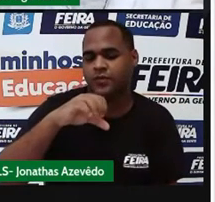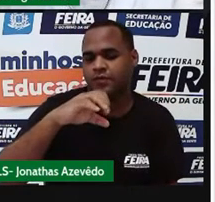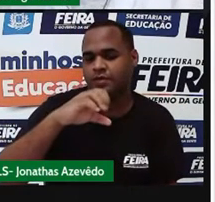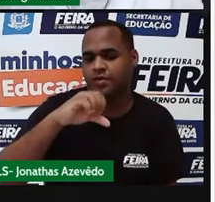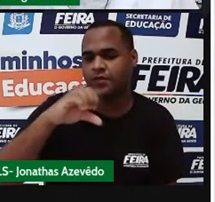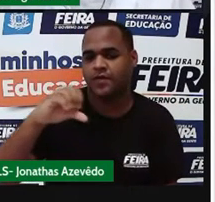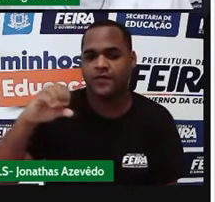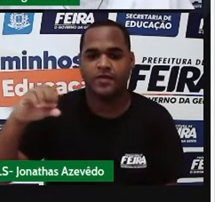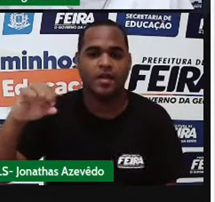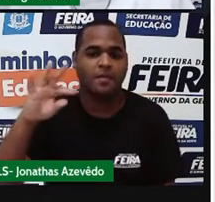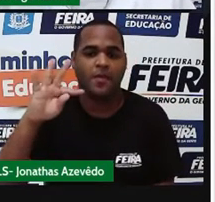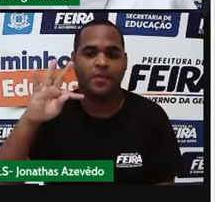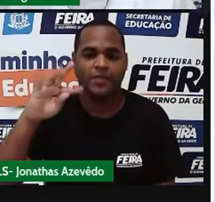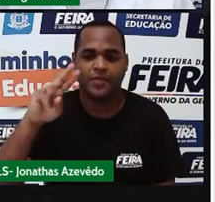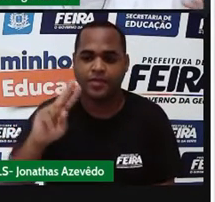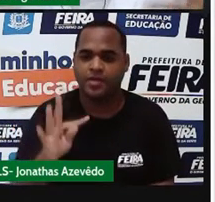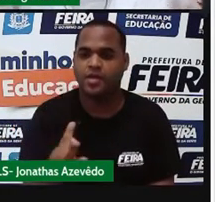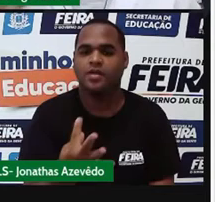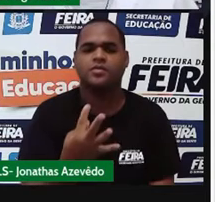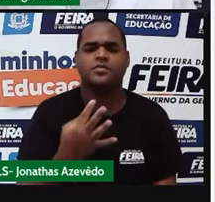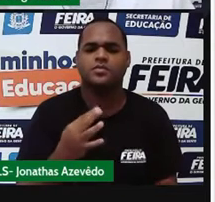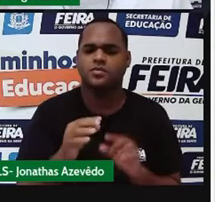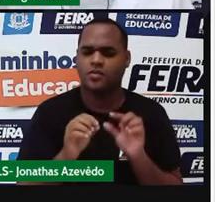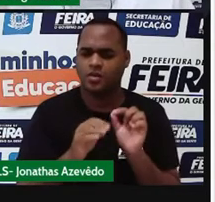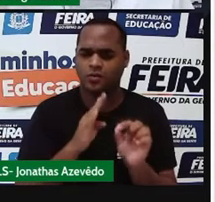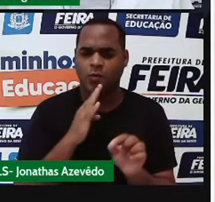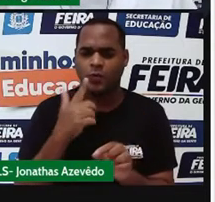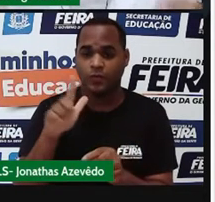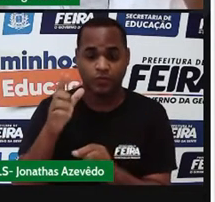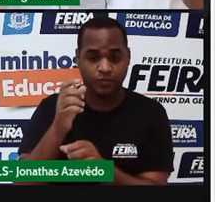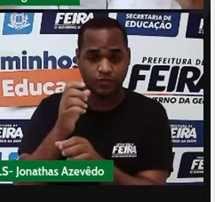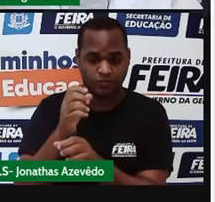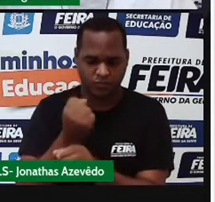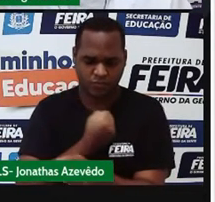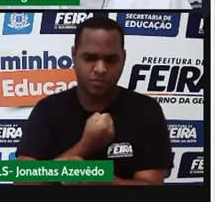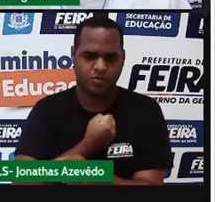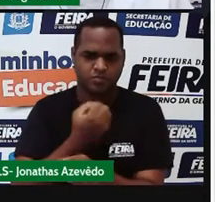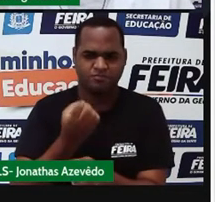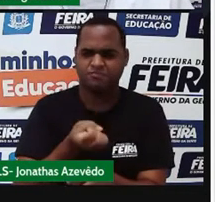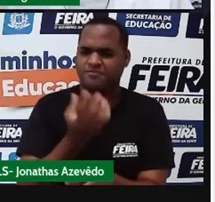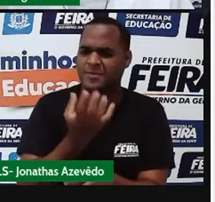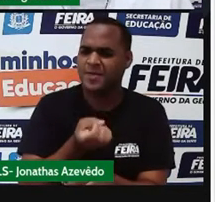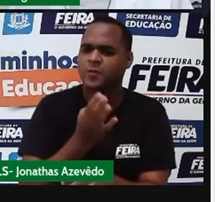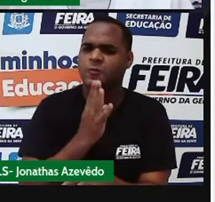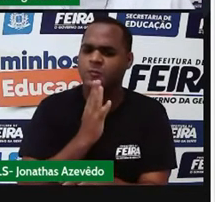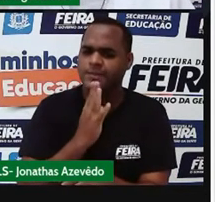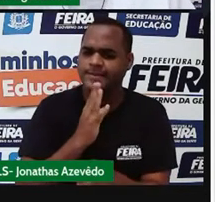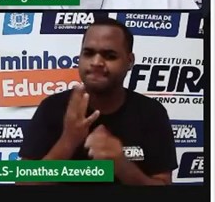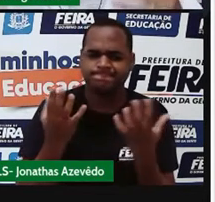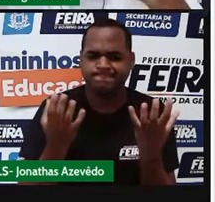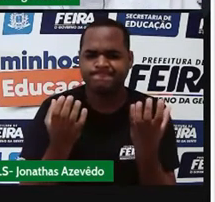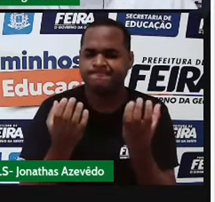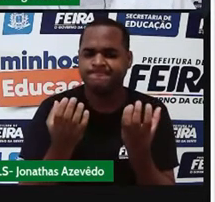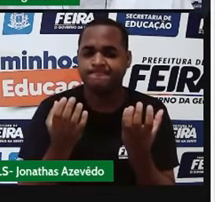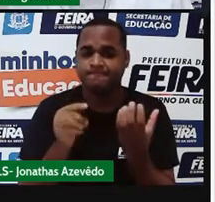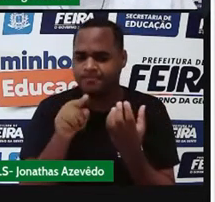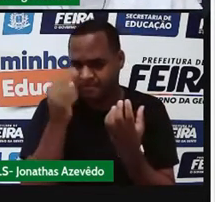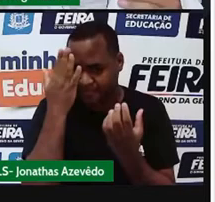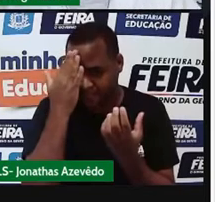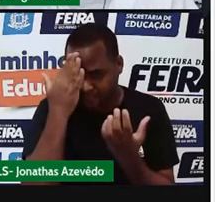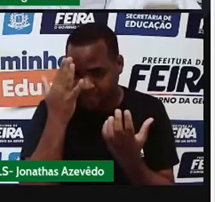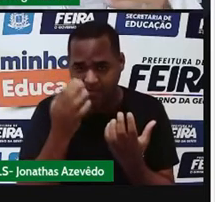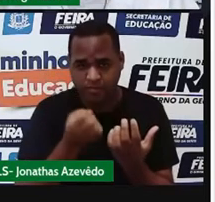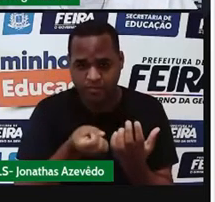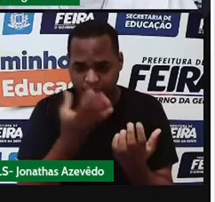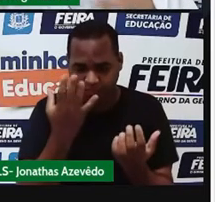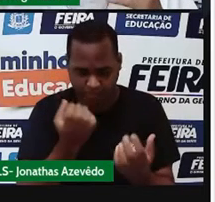999 trilhões bom qual é o maior número Você consegue imaginar certo e você sabe qual é